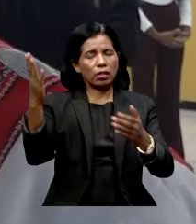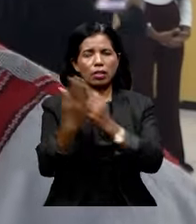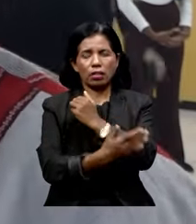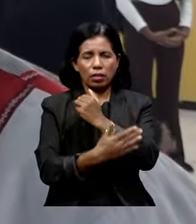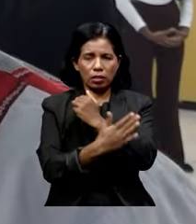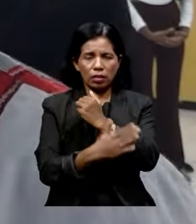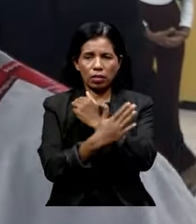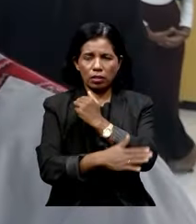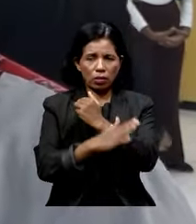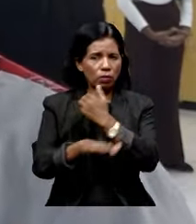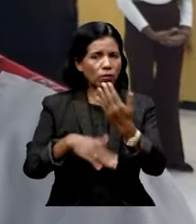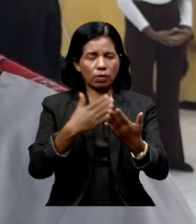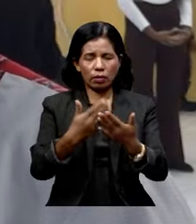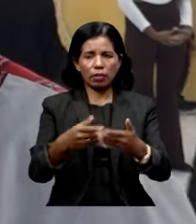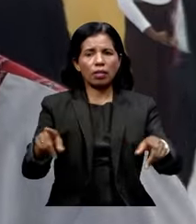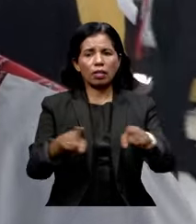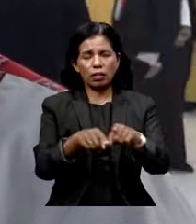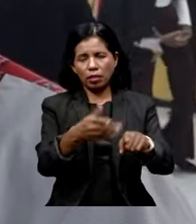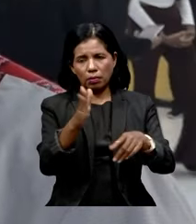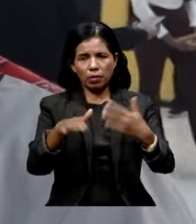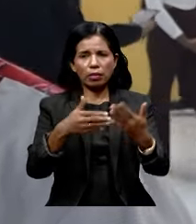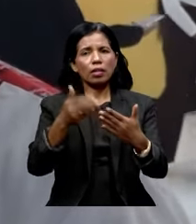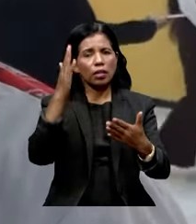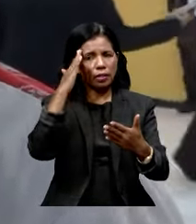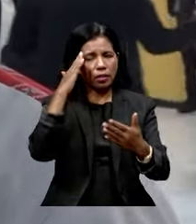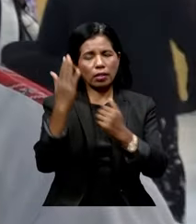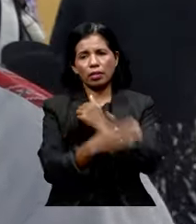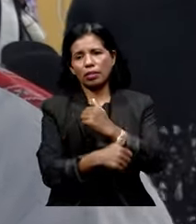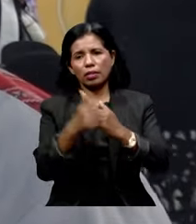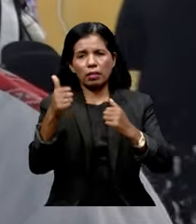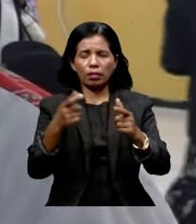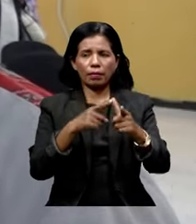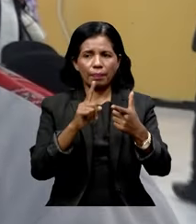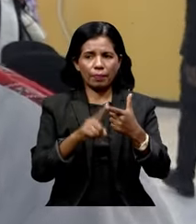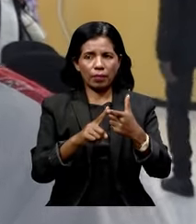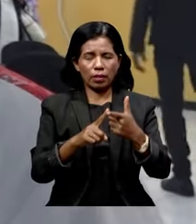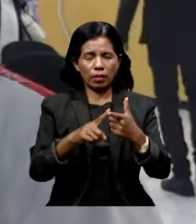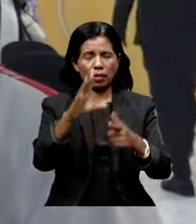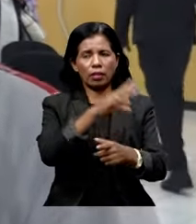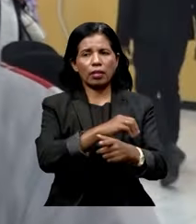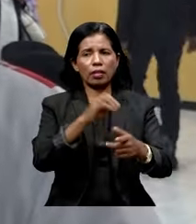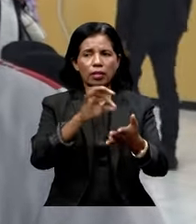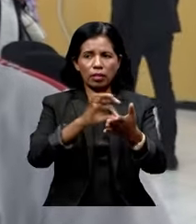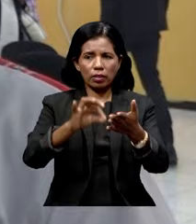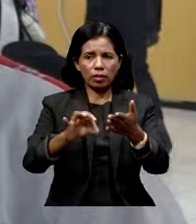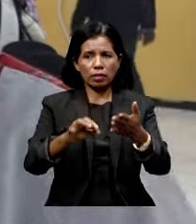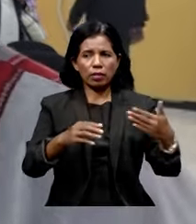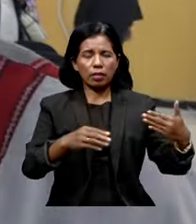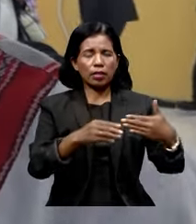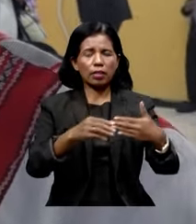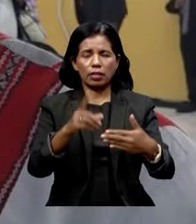todo. E nessa Itabocira Tene, ia país era civilista, código registro não forma ida para